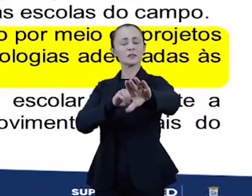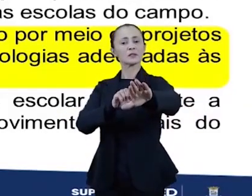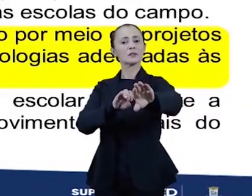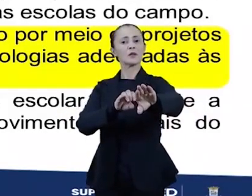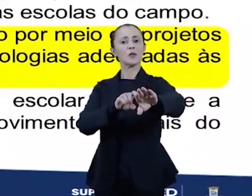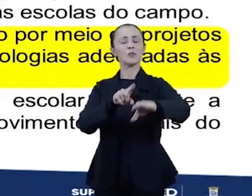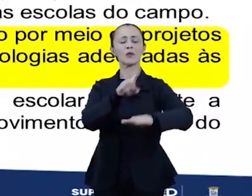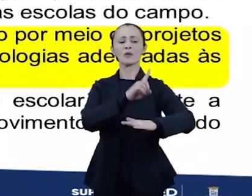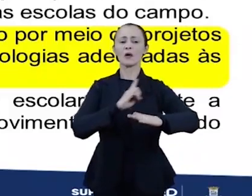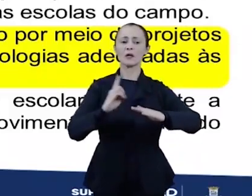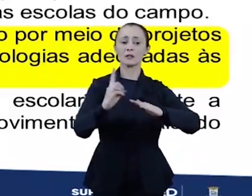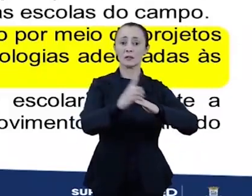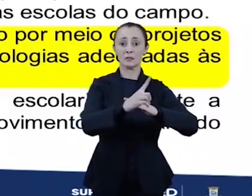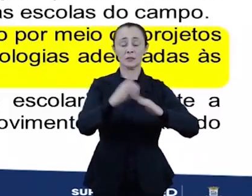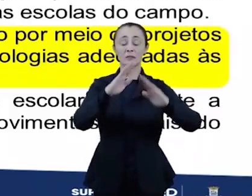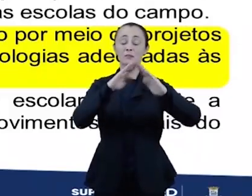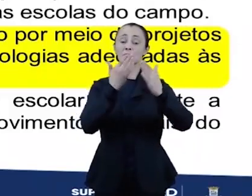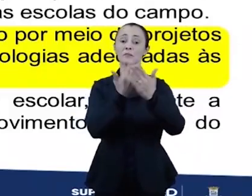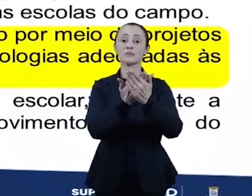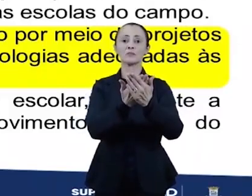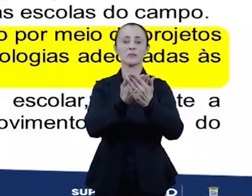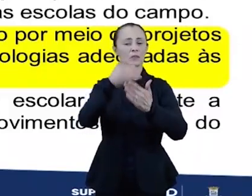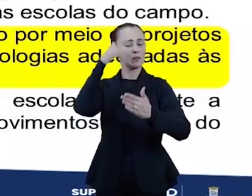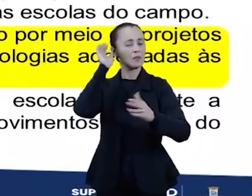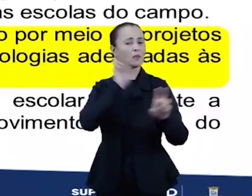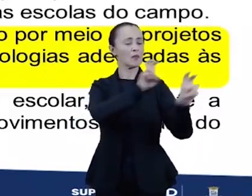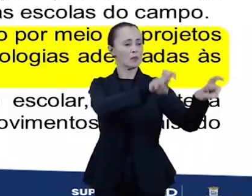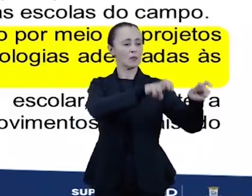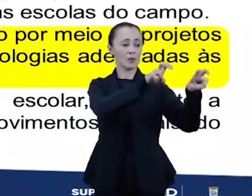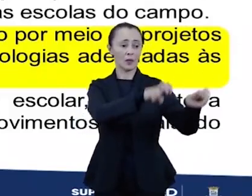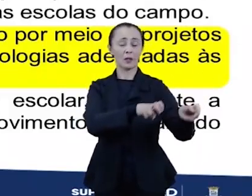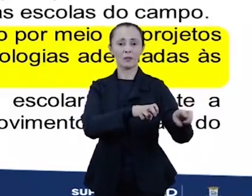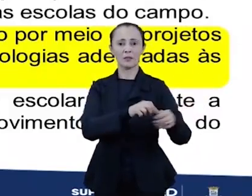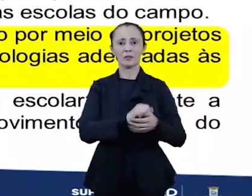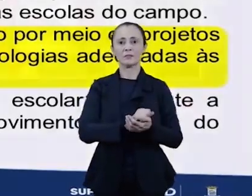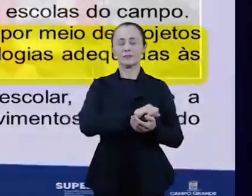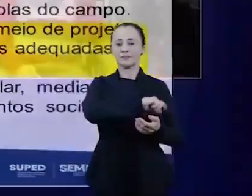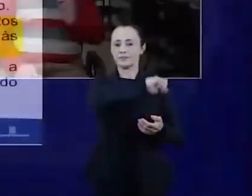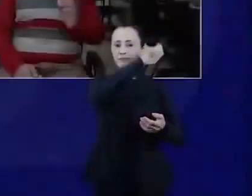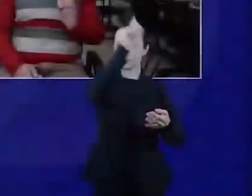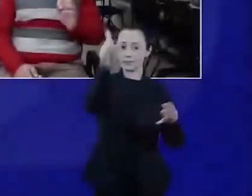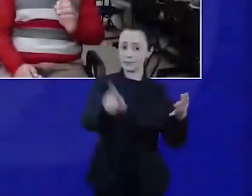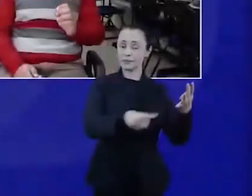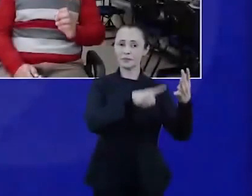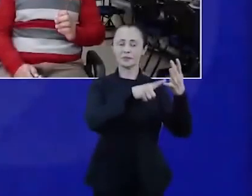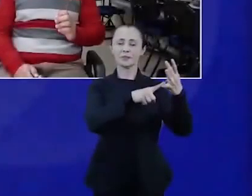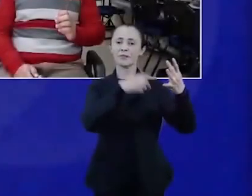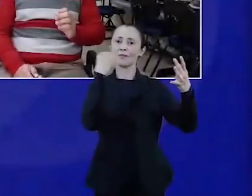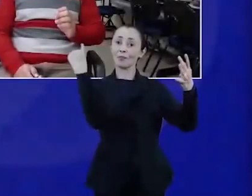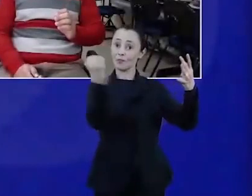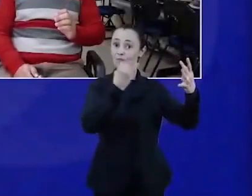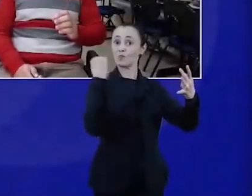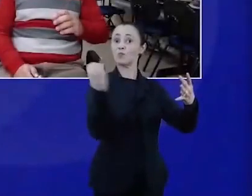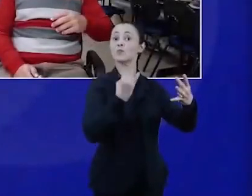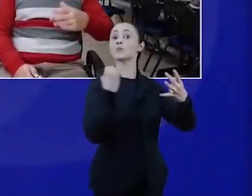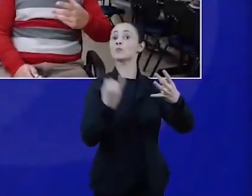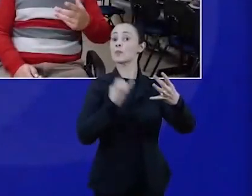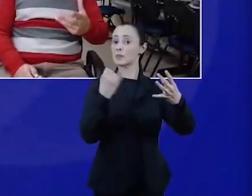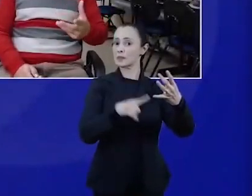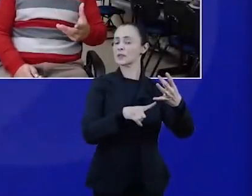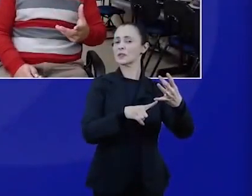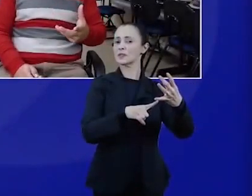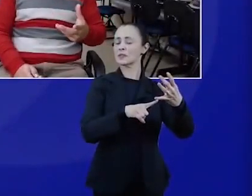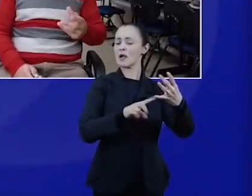à especificidade da escola do campo. E esse, o quarto, ele é muito importante. Ou seja,